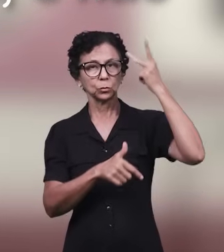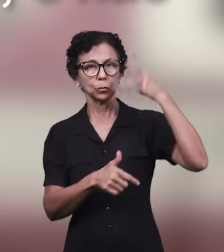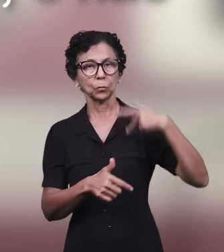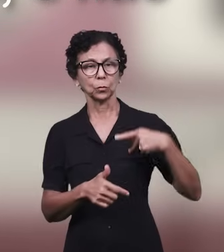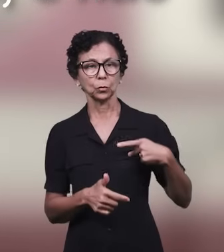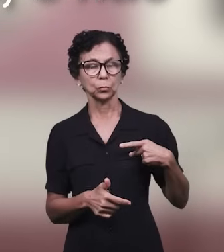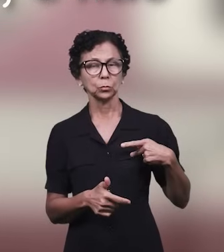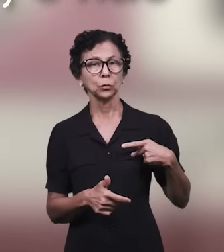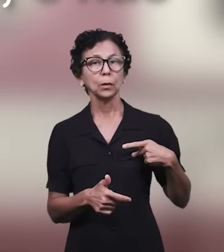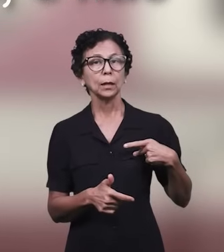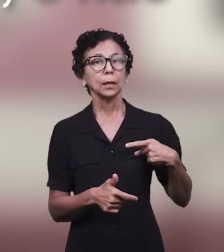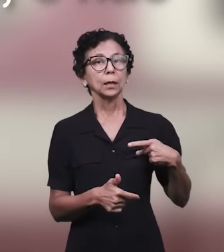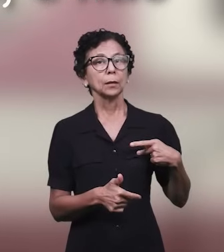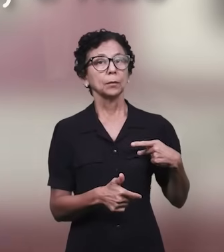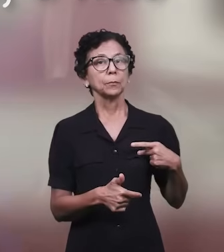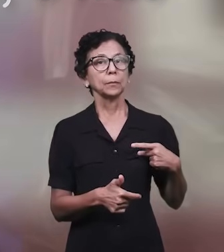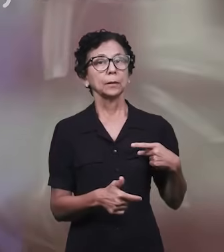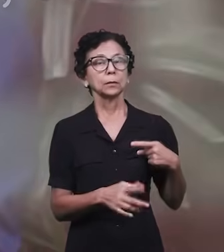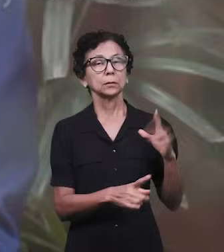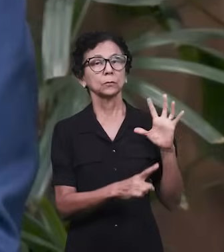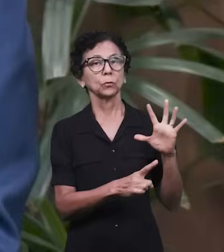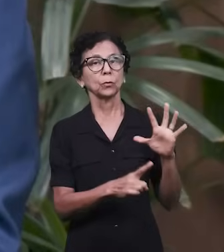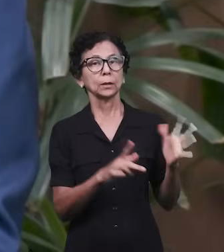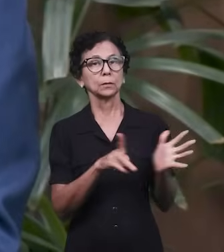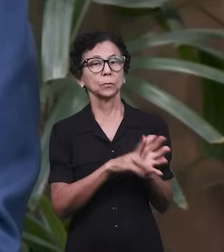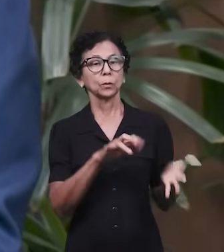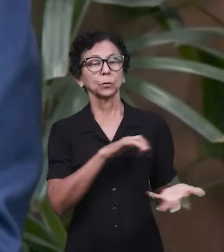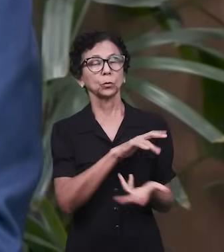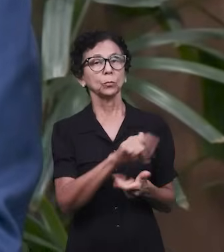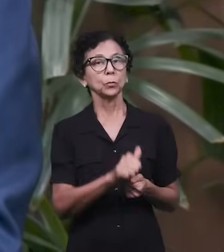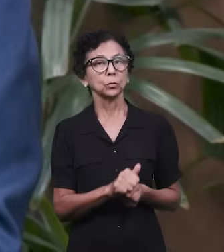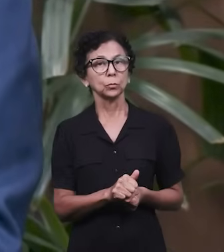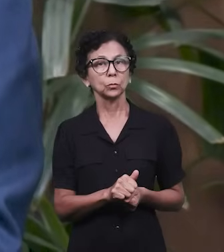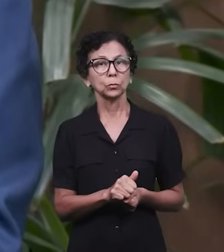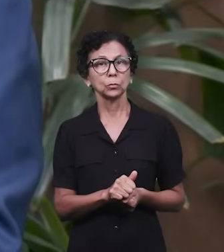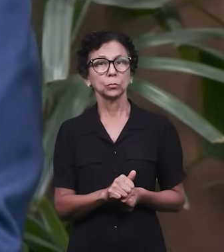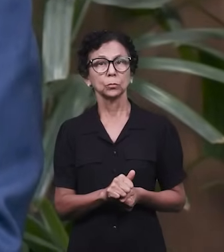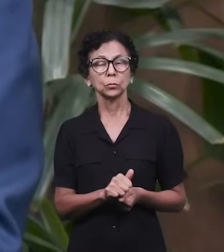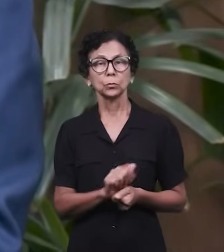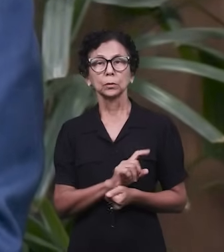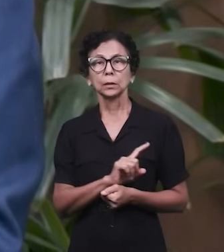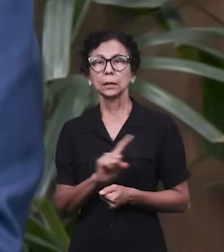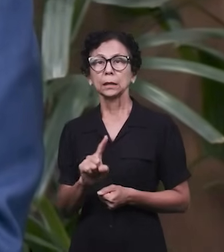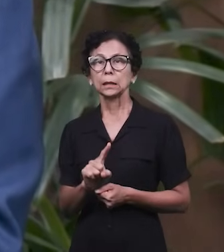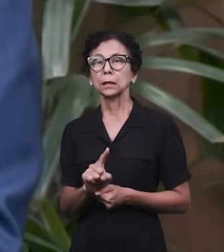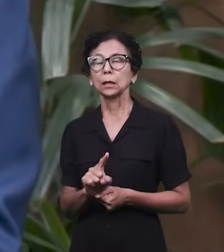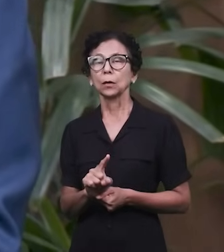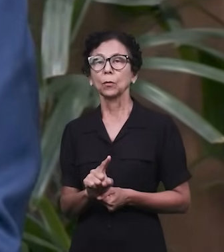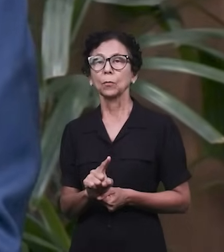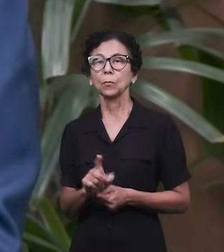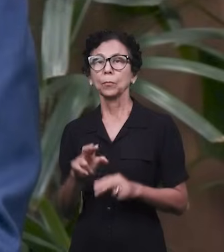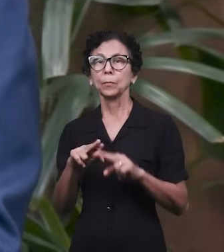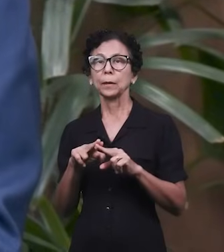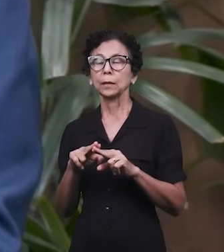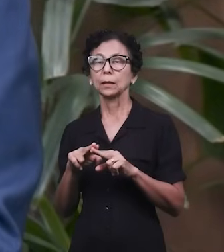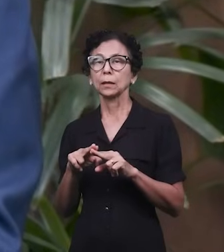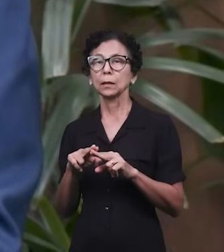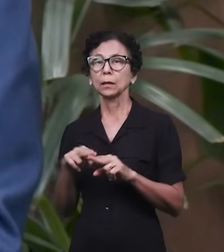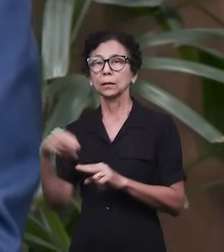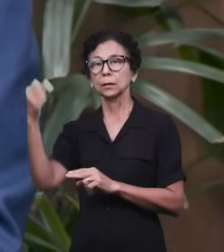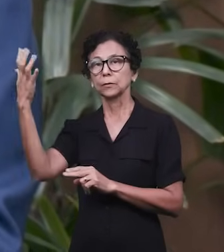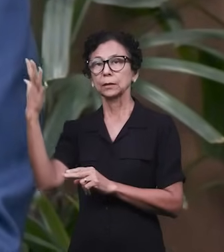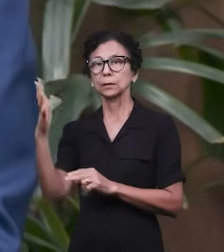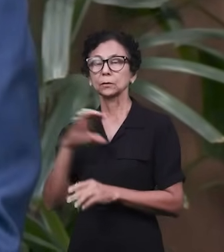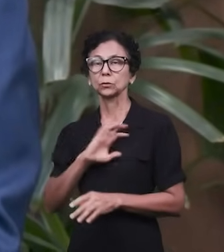não segundo a Cristo. Nós não podemos decidir a nossa profissão segundo o rudimento do mundo. Nós decidimos a nossa